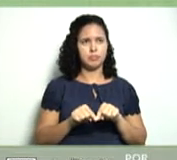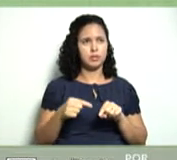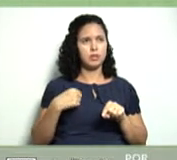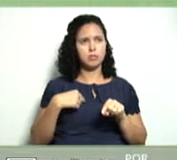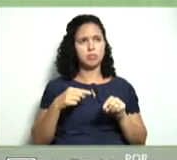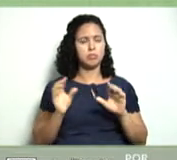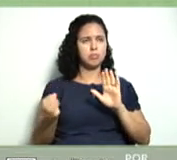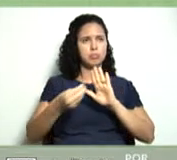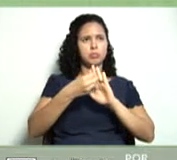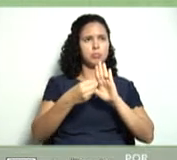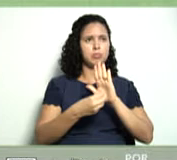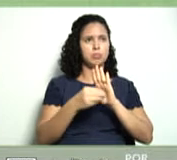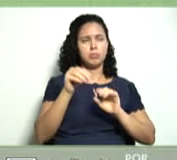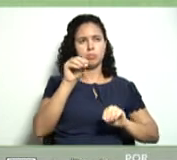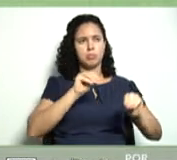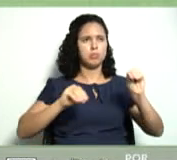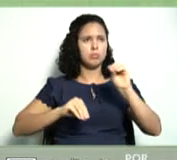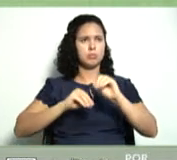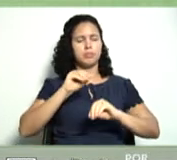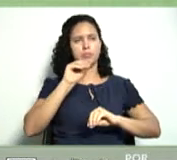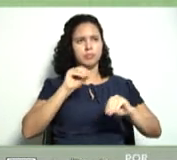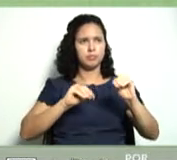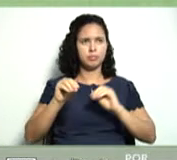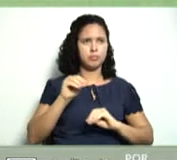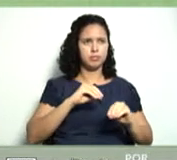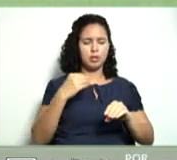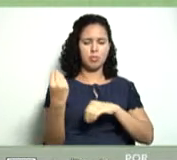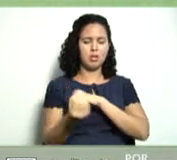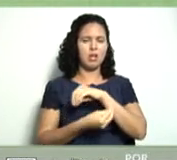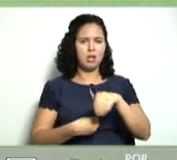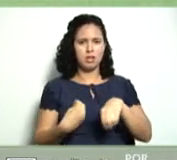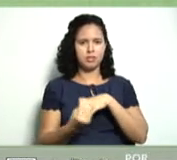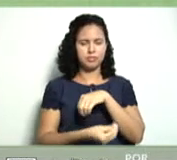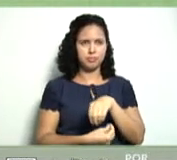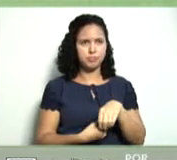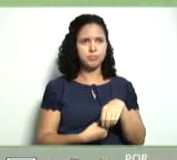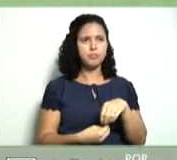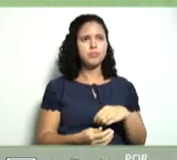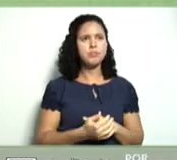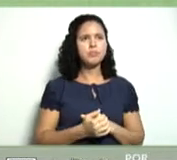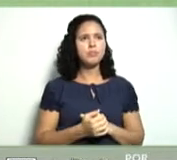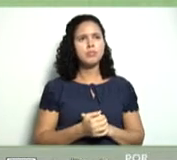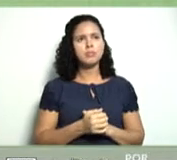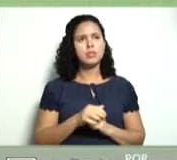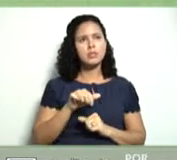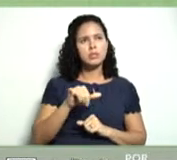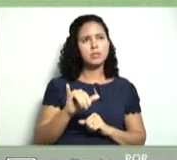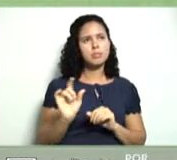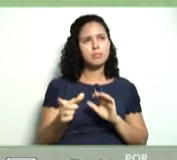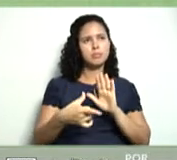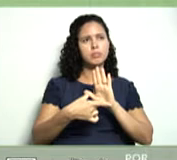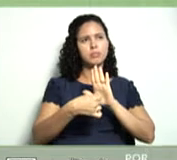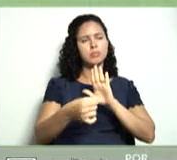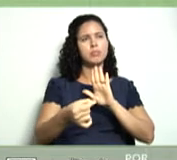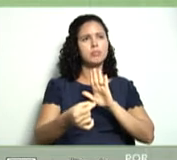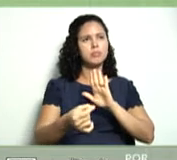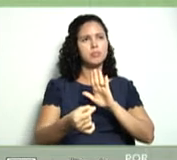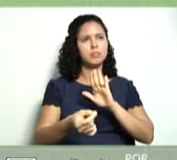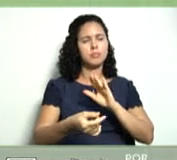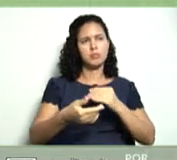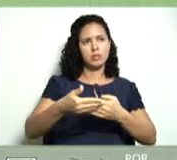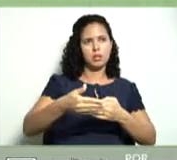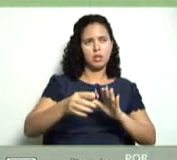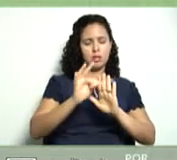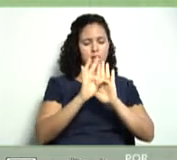texto ele fica um pouco desorganizado não se eu colocar a opção atrás do